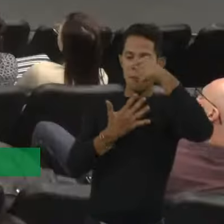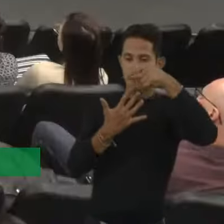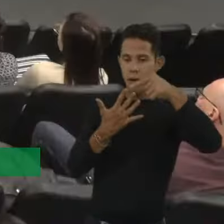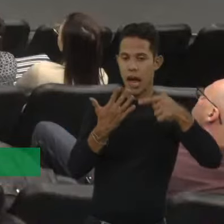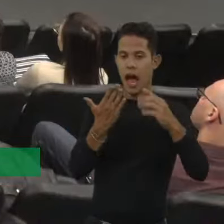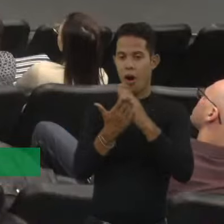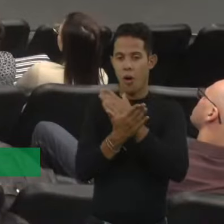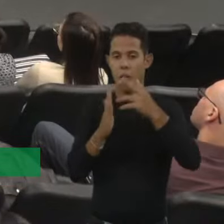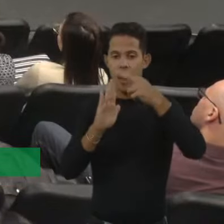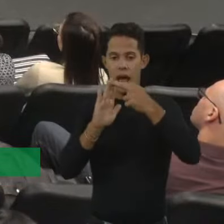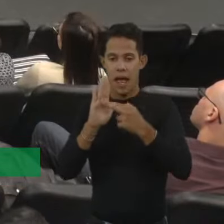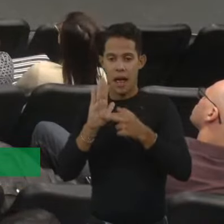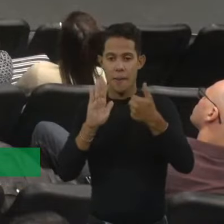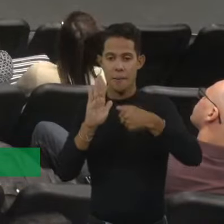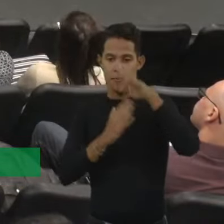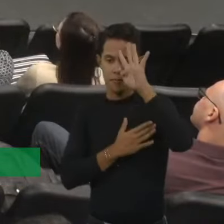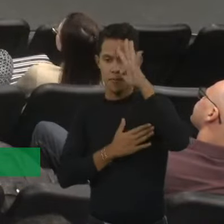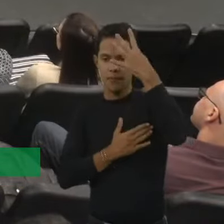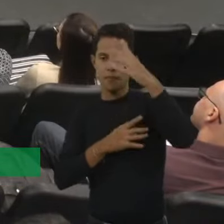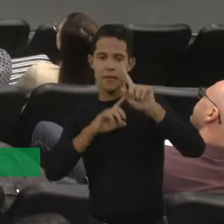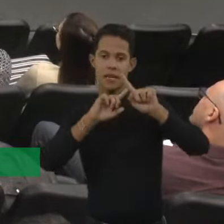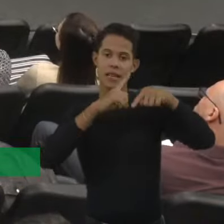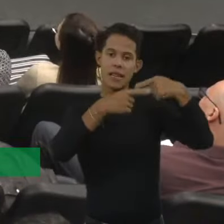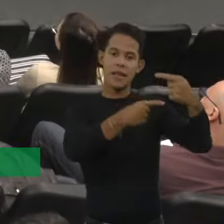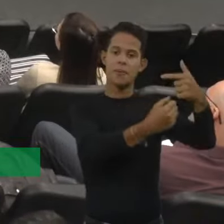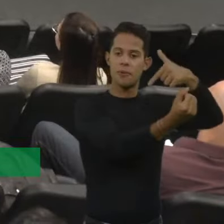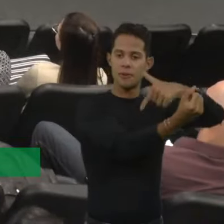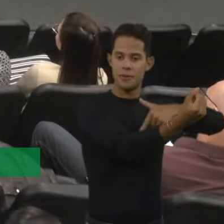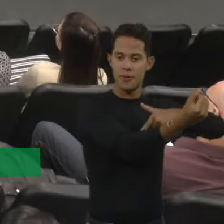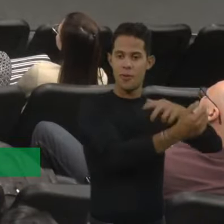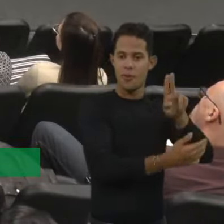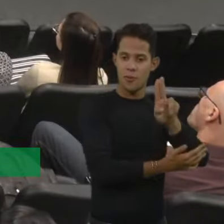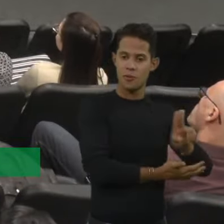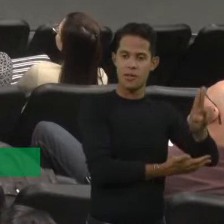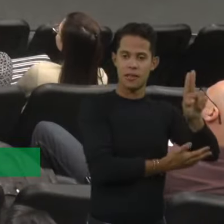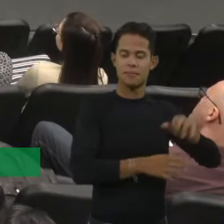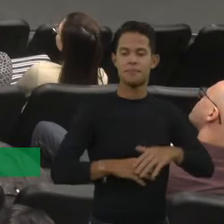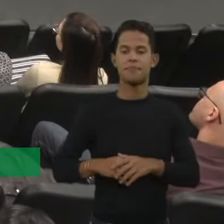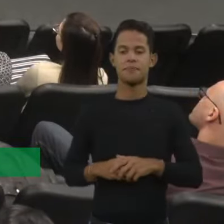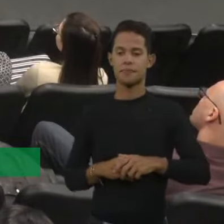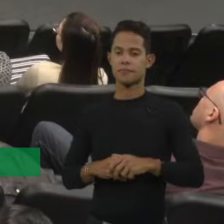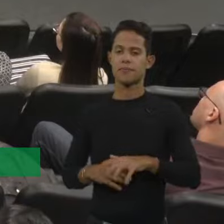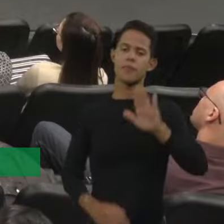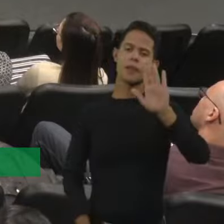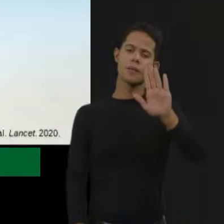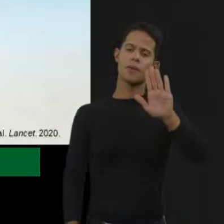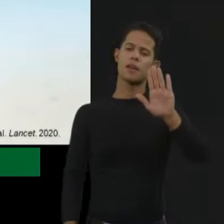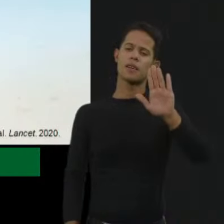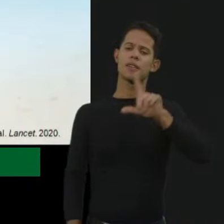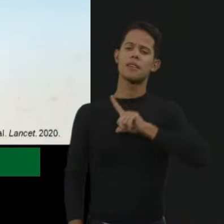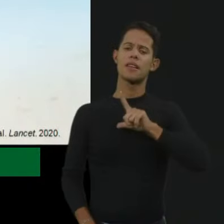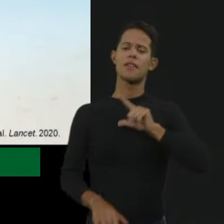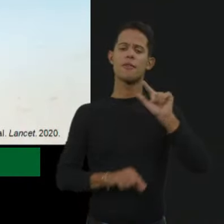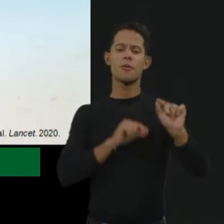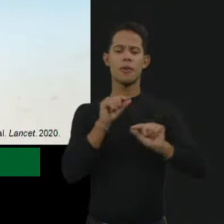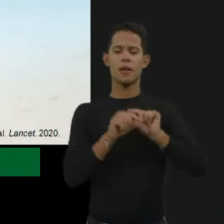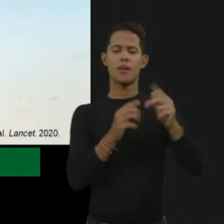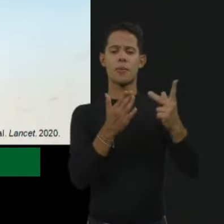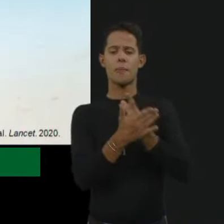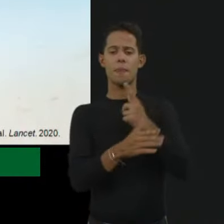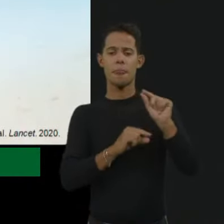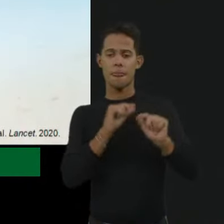depois utilizar a medicação. E assim, o que a gente teve, né? E aí é importante os